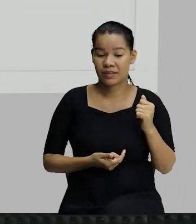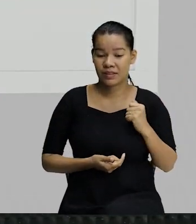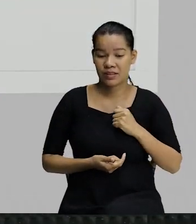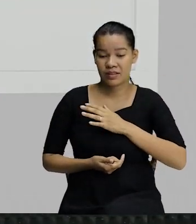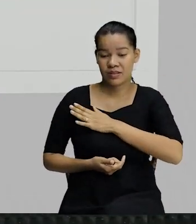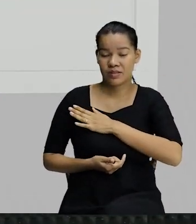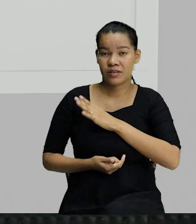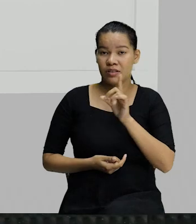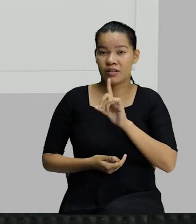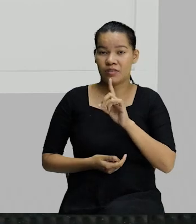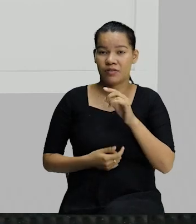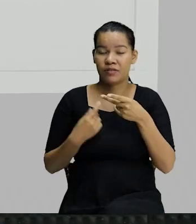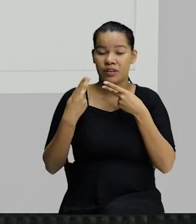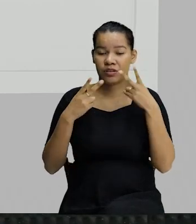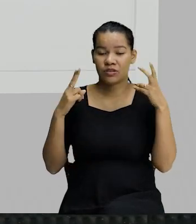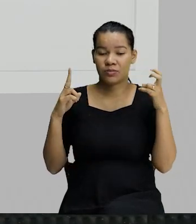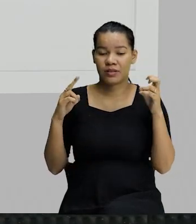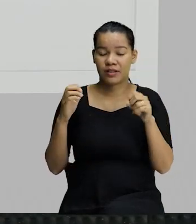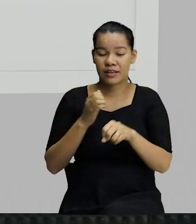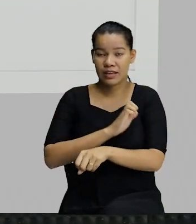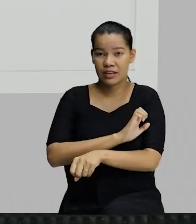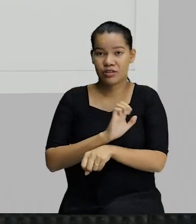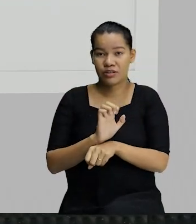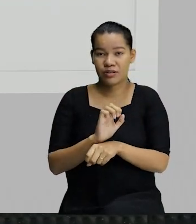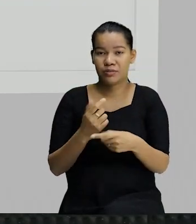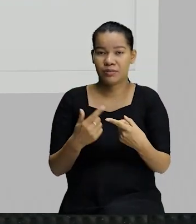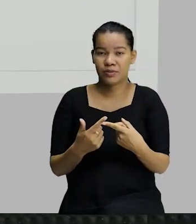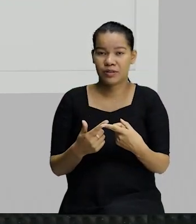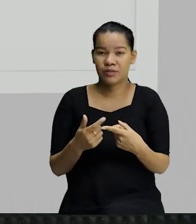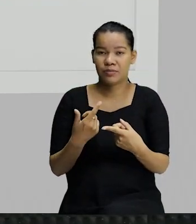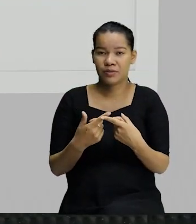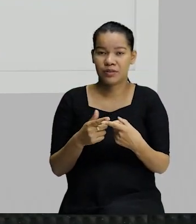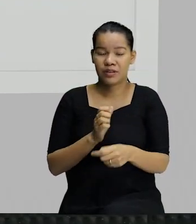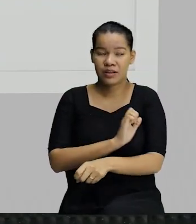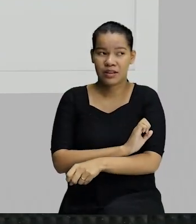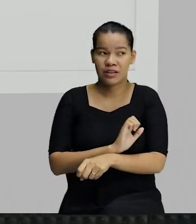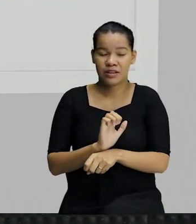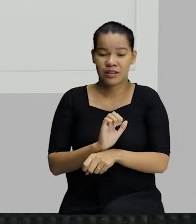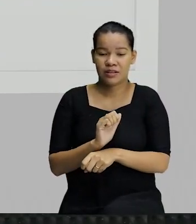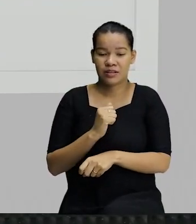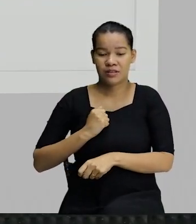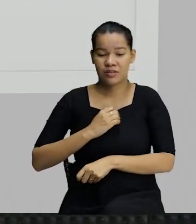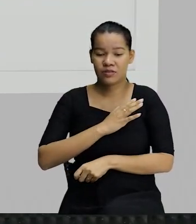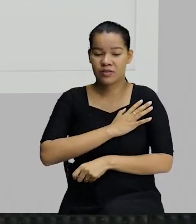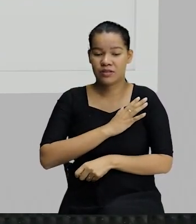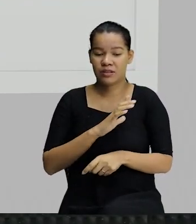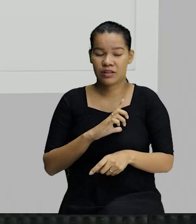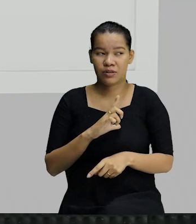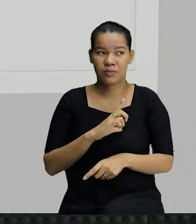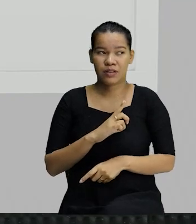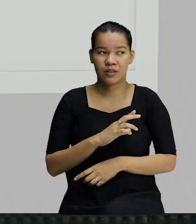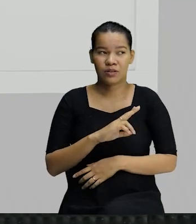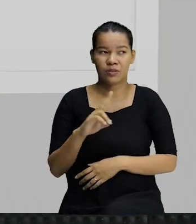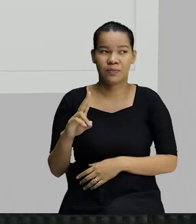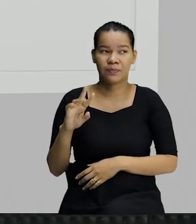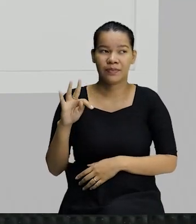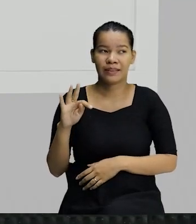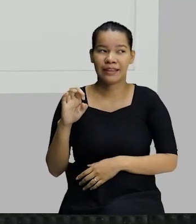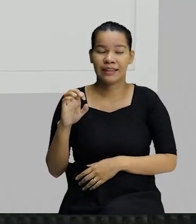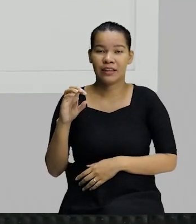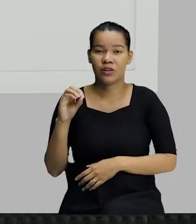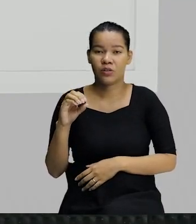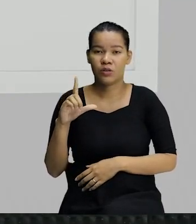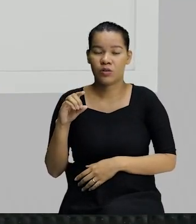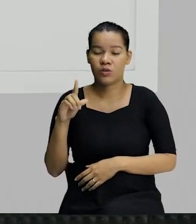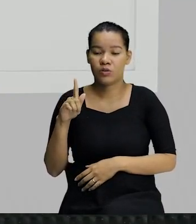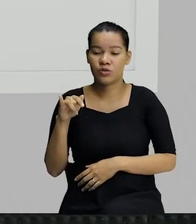da ética. Por quê? Porque a ética em Aristóteles ela possui uma teleologia. Olha que palavra legal. Uma